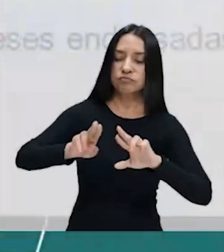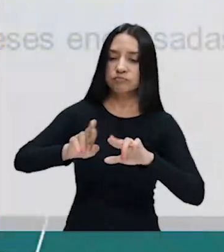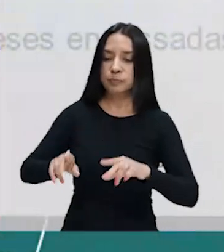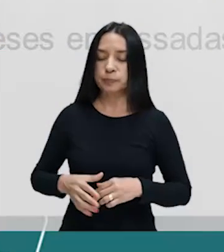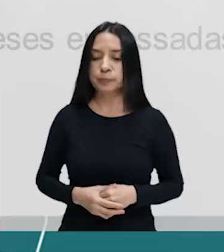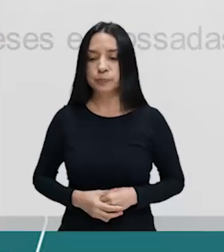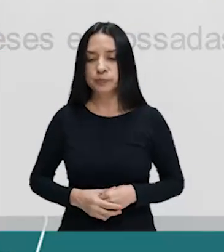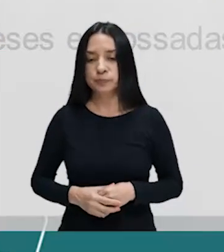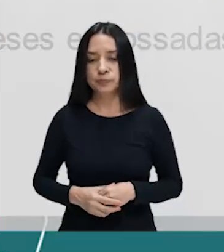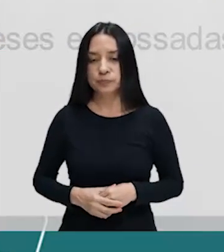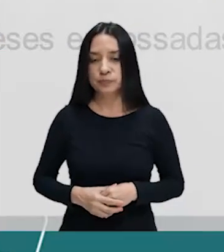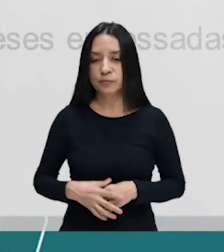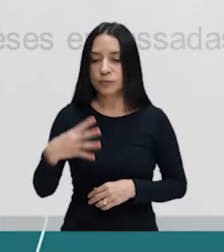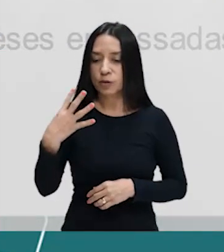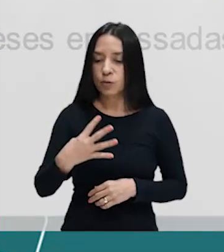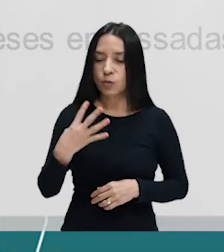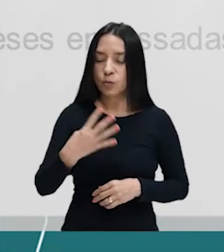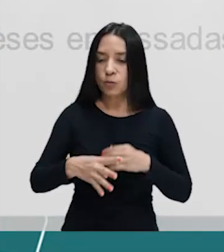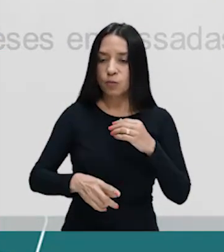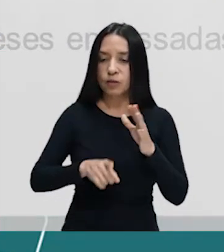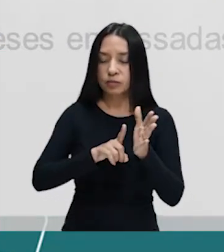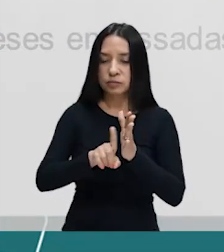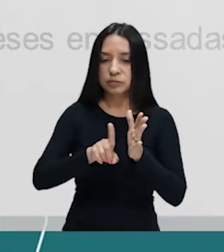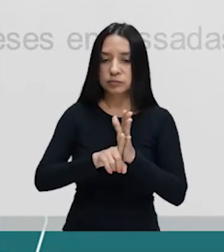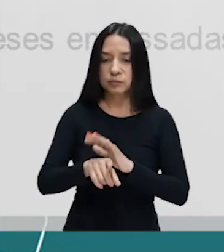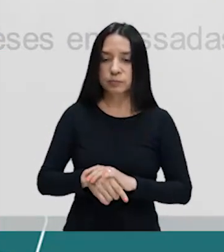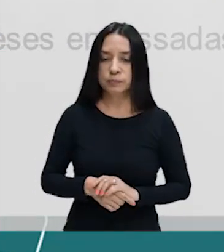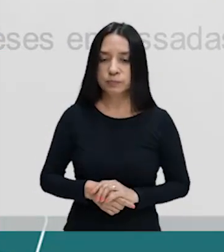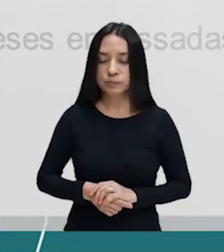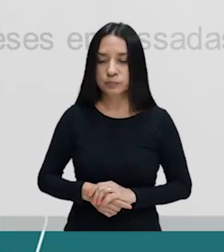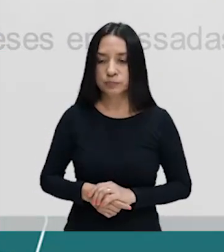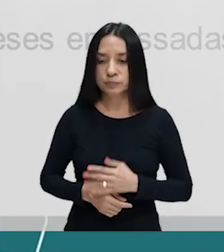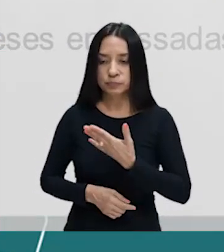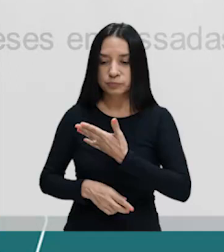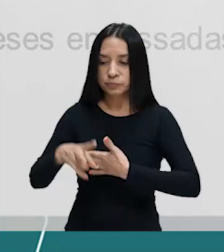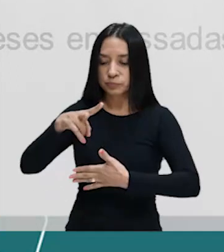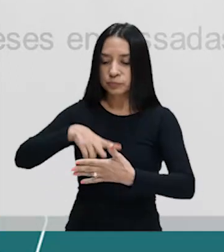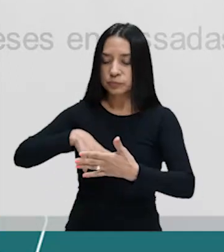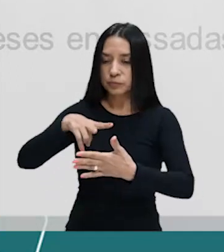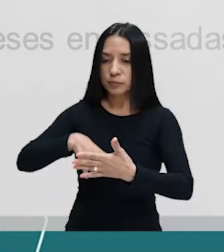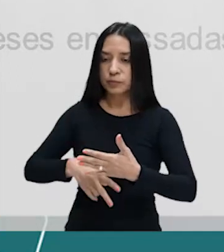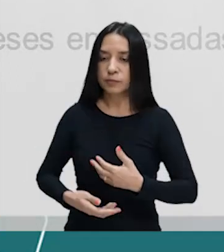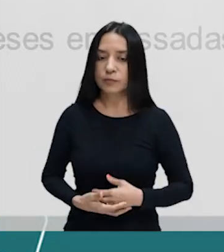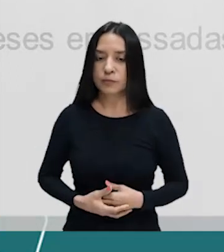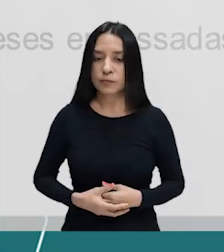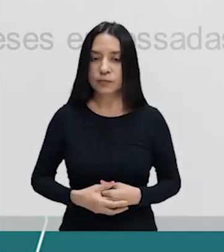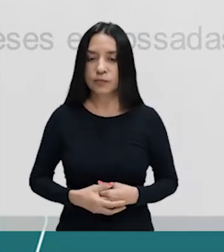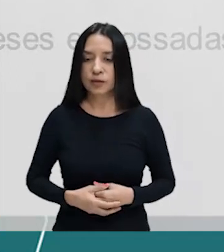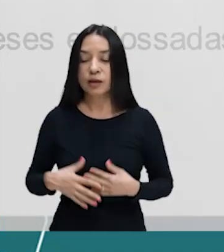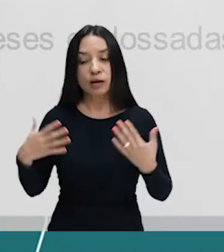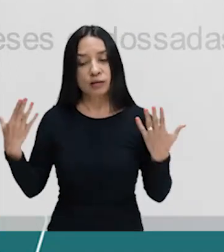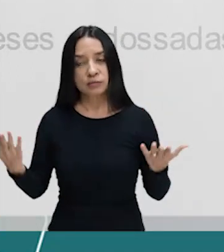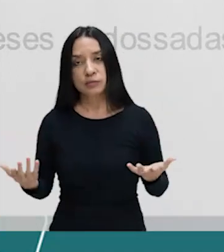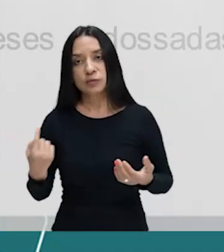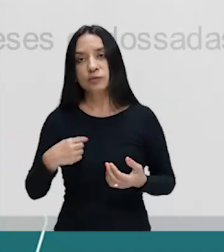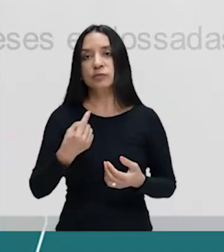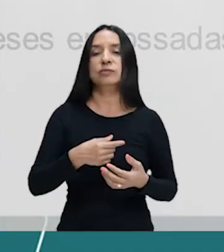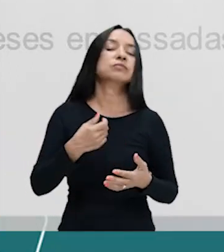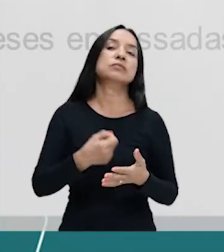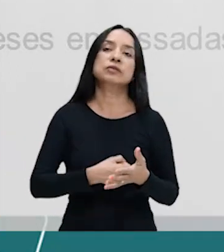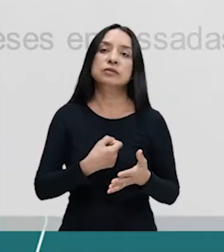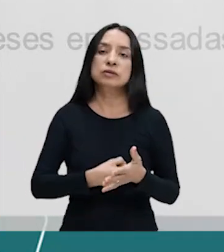questão. E sobre o mesmo tema, a filosofia, é correto afirmar que ela, olha, agora nós vamos